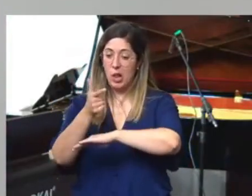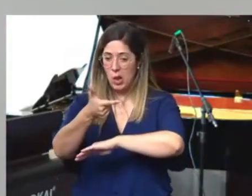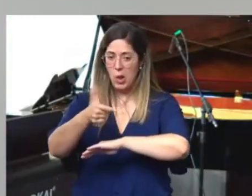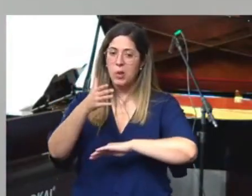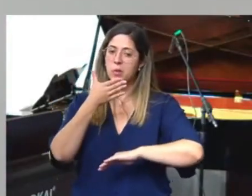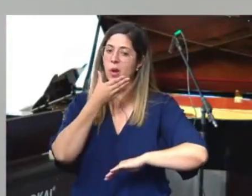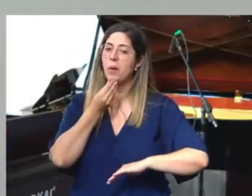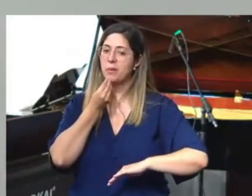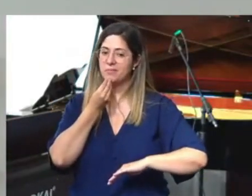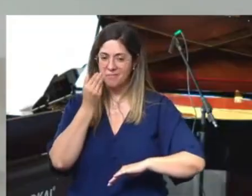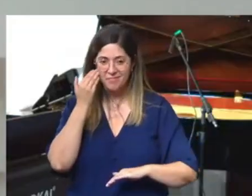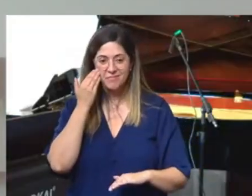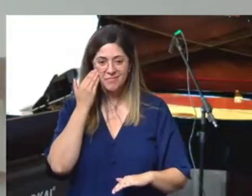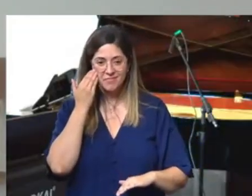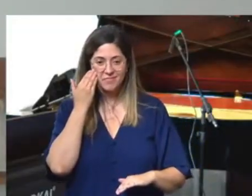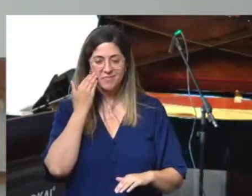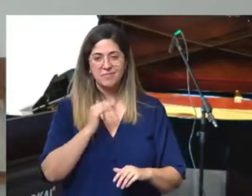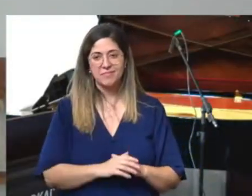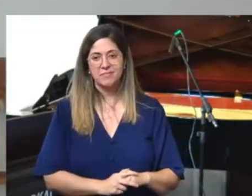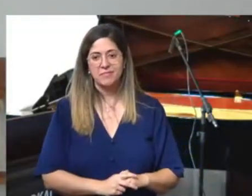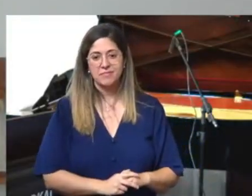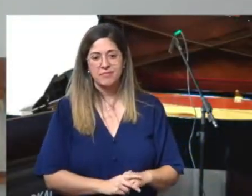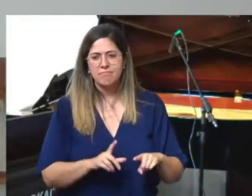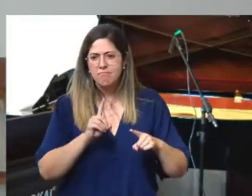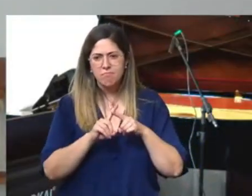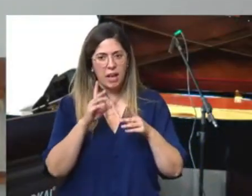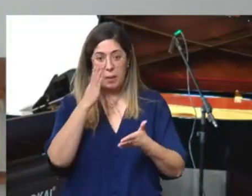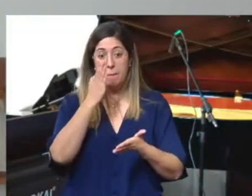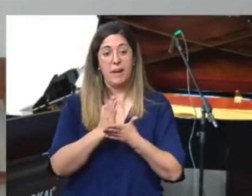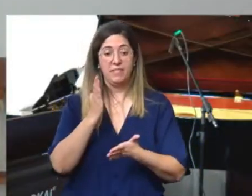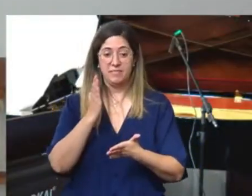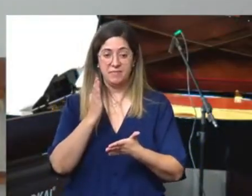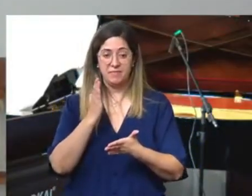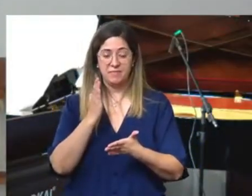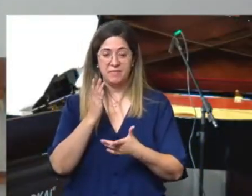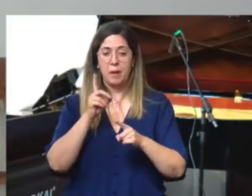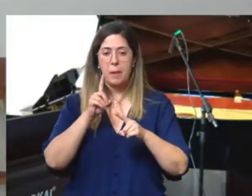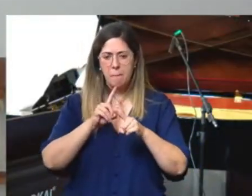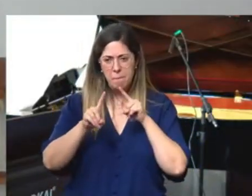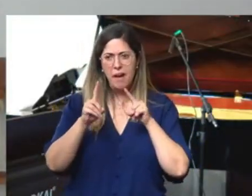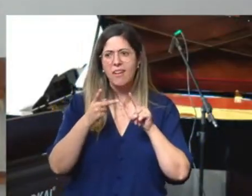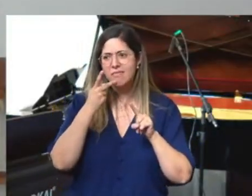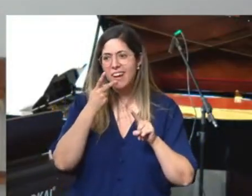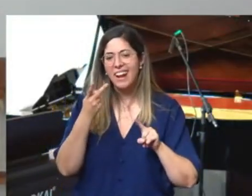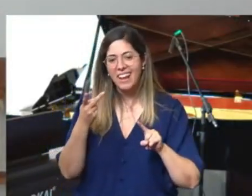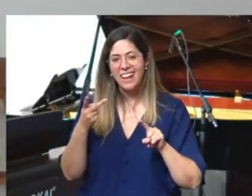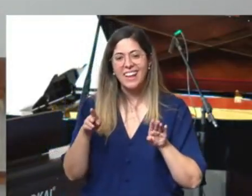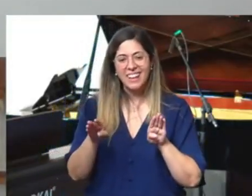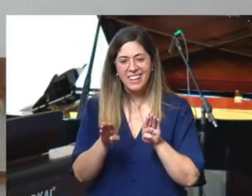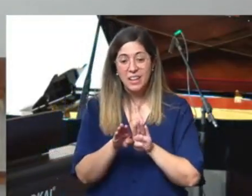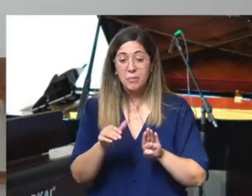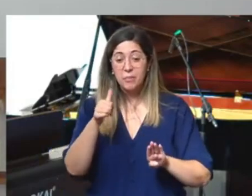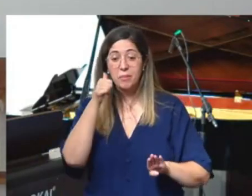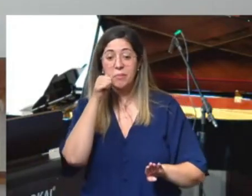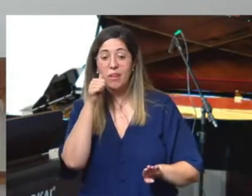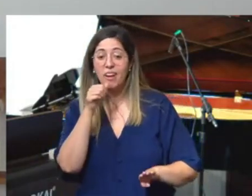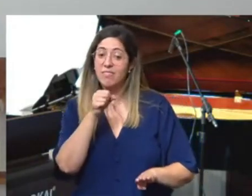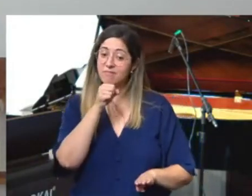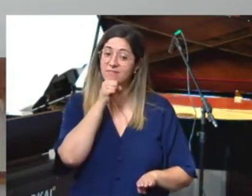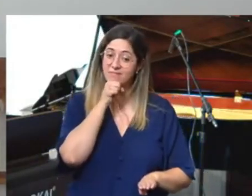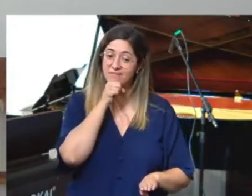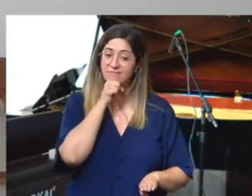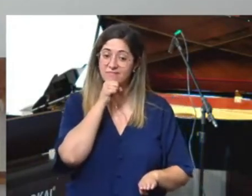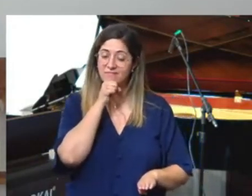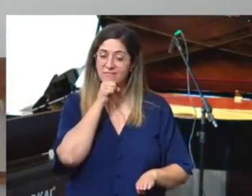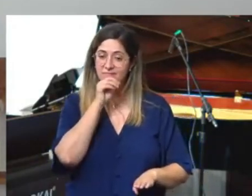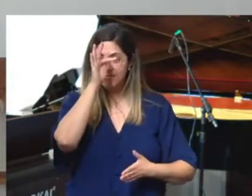outros homens. Mas ele não para por aí, ele se dirige às mulheres idosas ou maduras na fé,